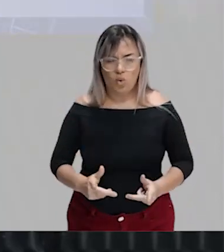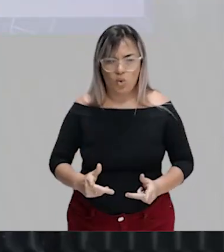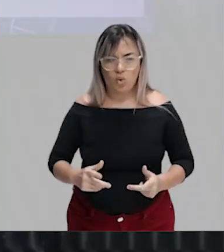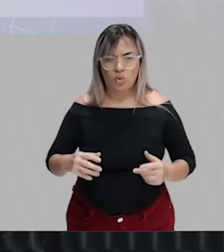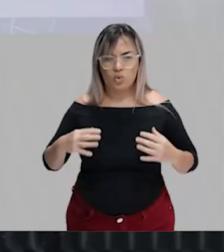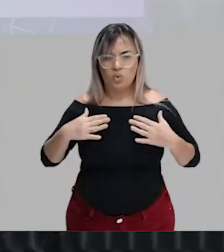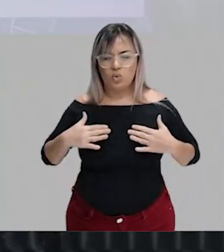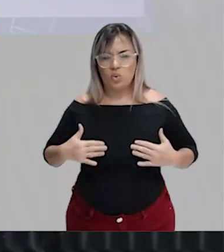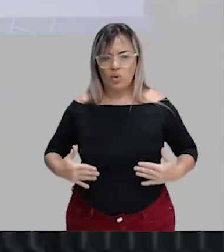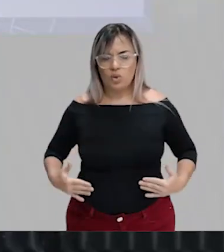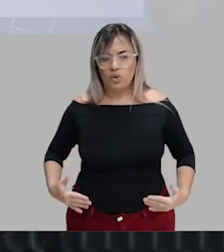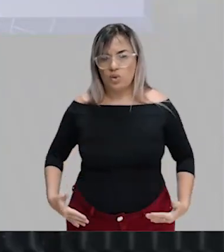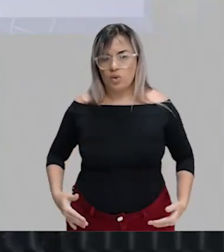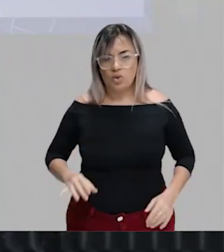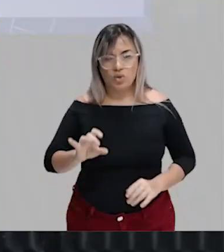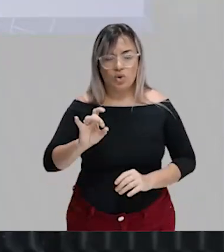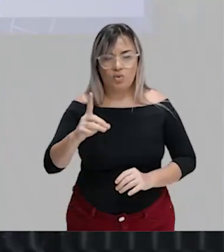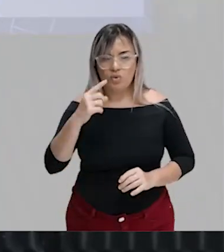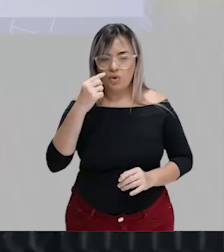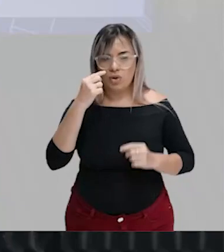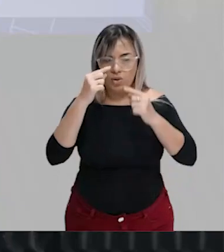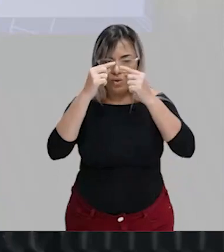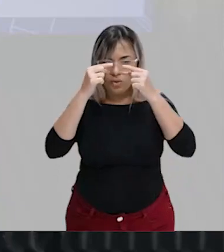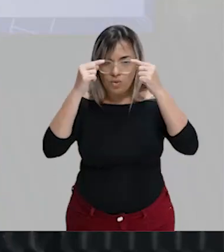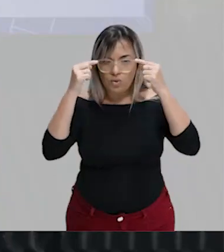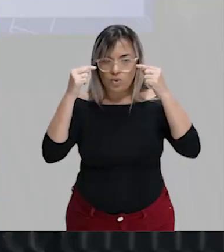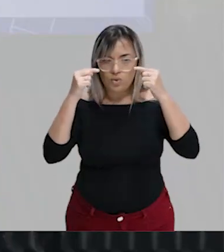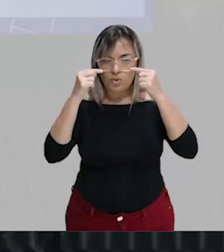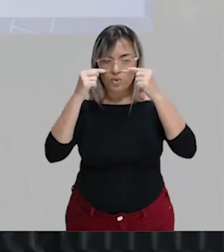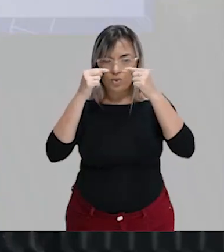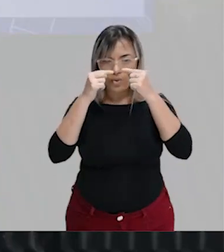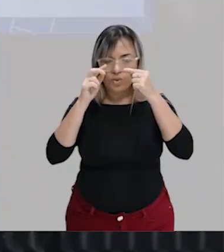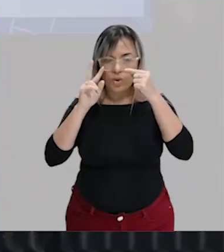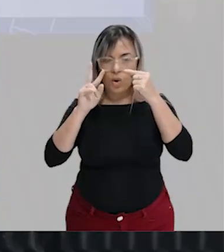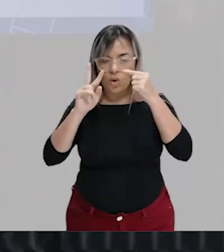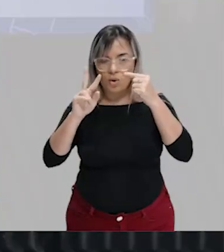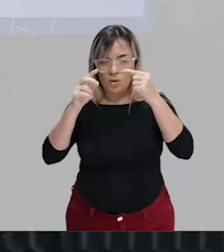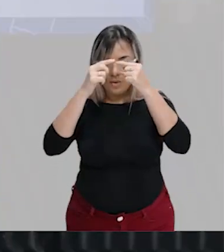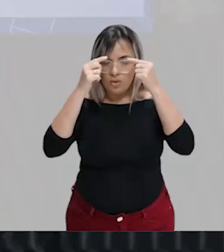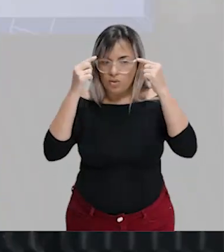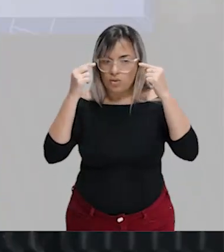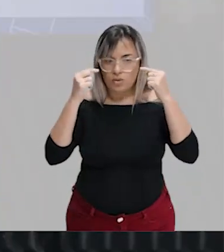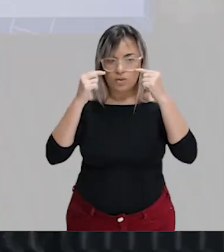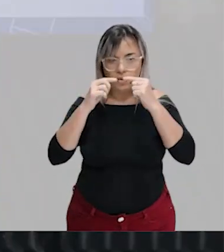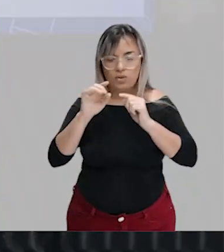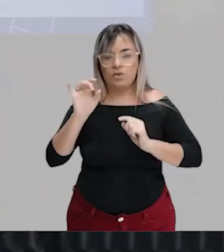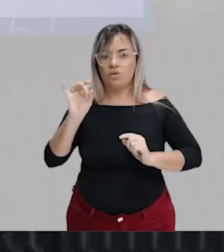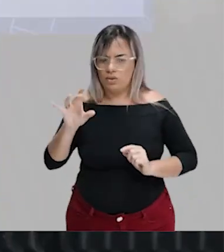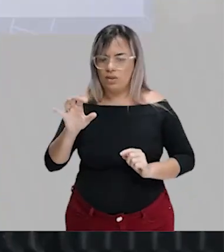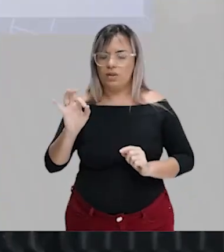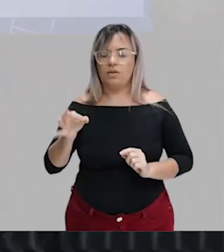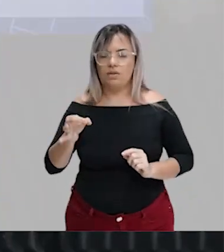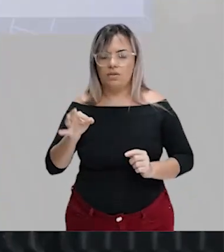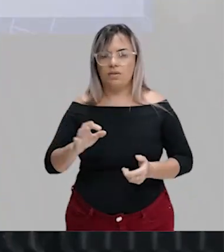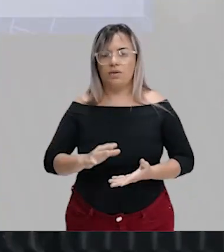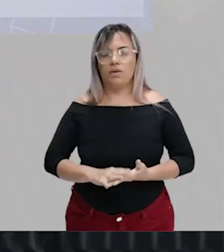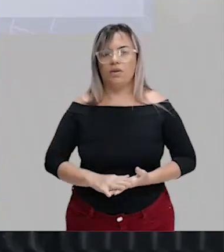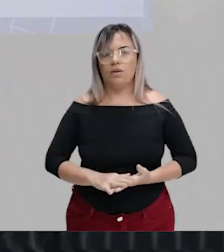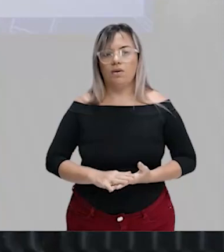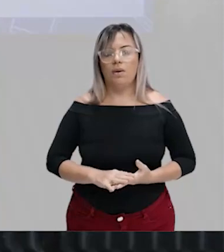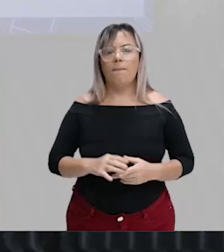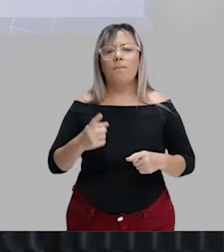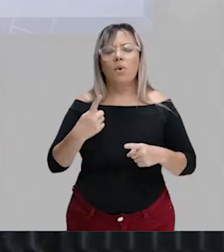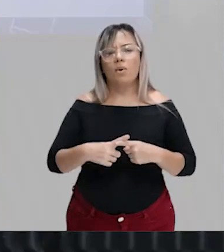lado de fora. Né? A única fenda que fica é ali na altura dos olhos para que eles possam enxergar. Certo? Isso para